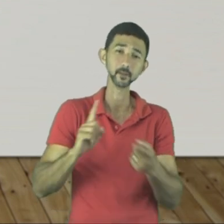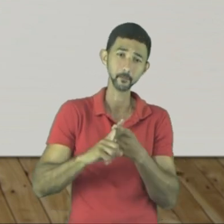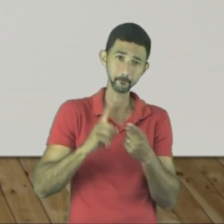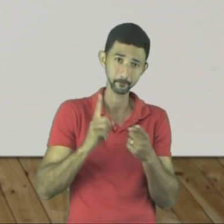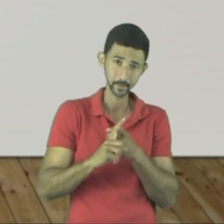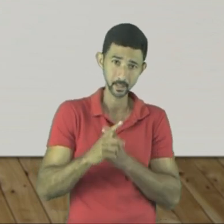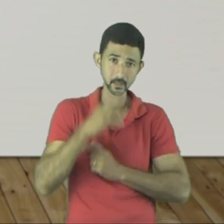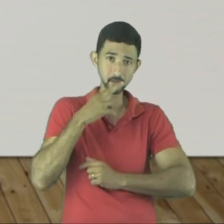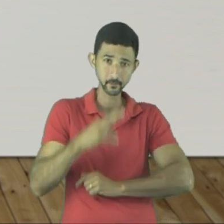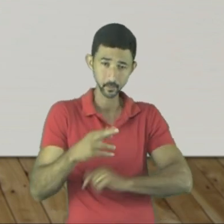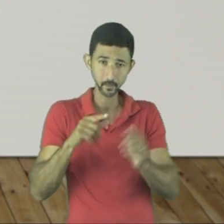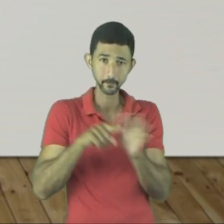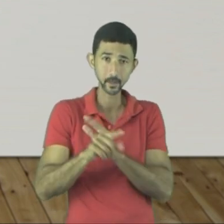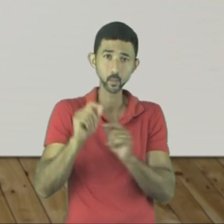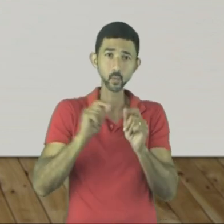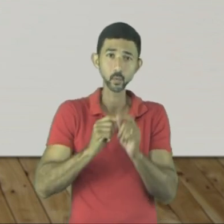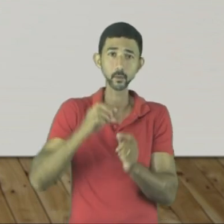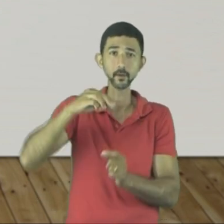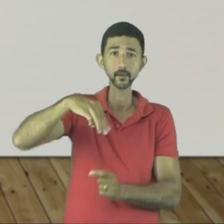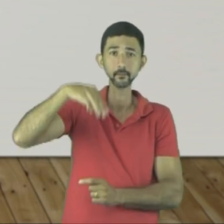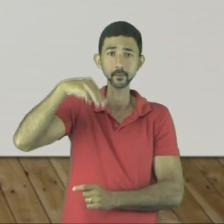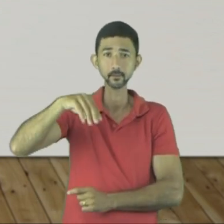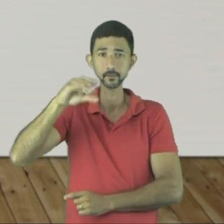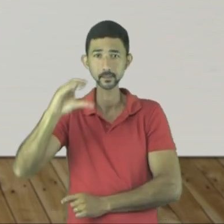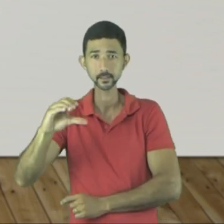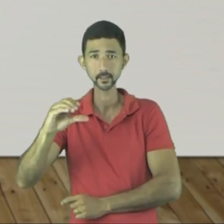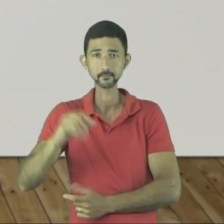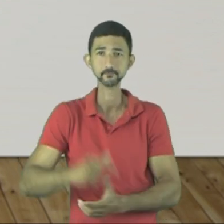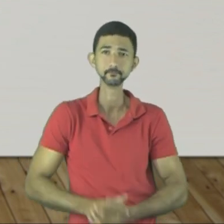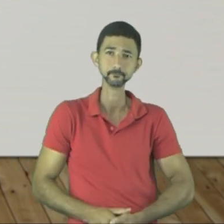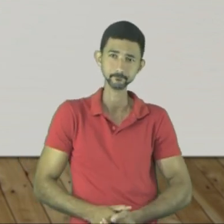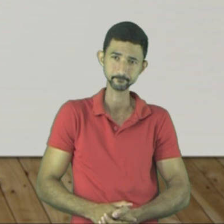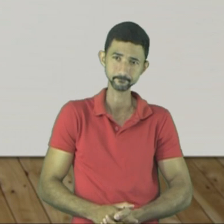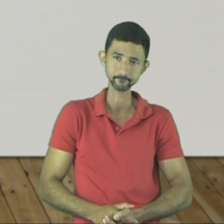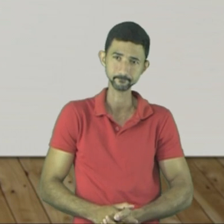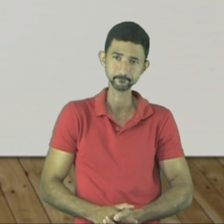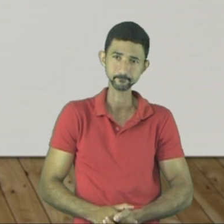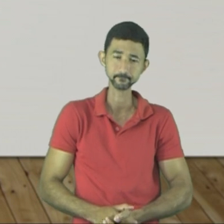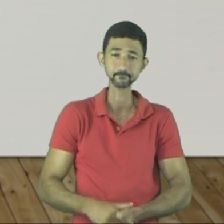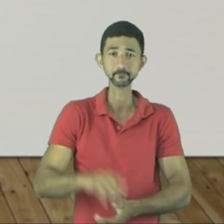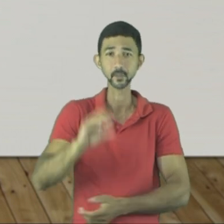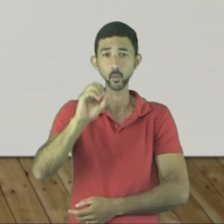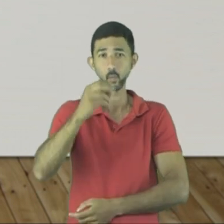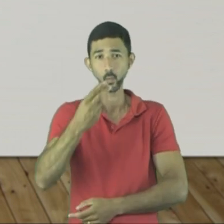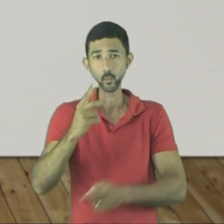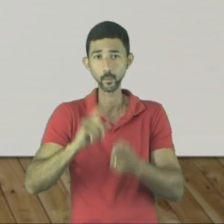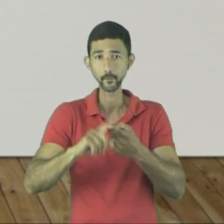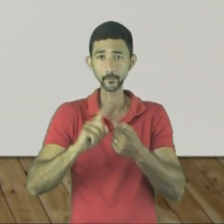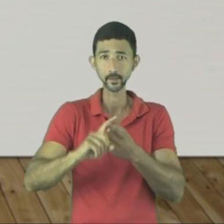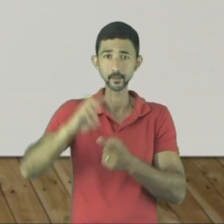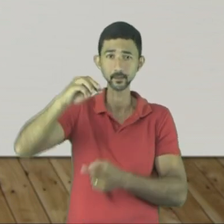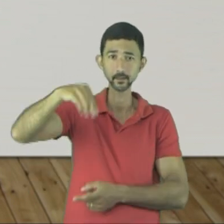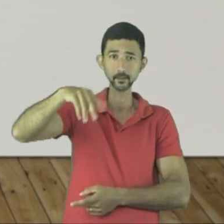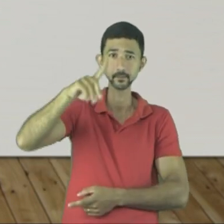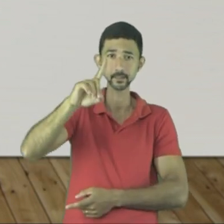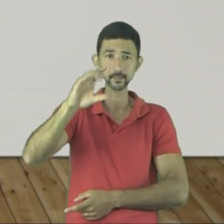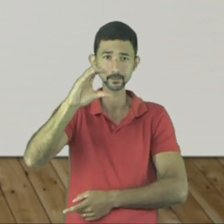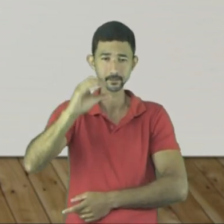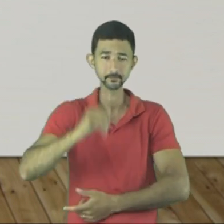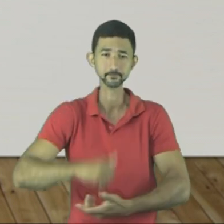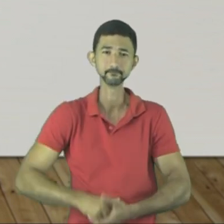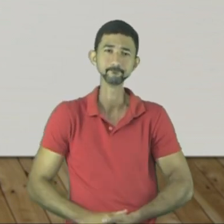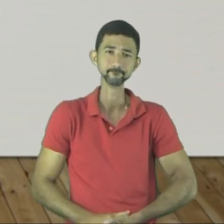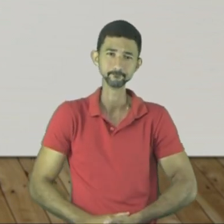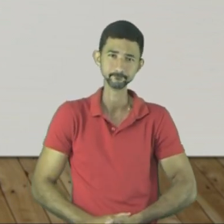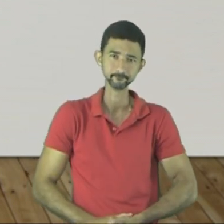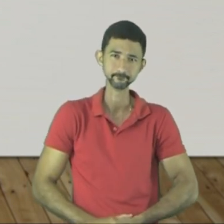resolver problemas envolvendo o mínimo múltiplo comum, conhecido também como MMC, e máximo divisor comum,